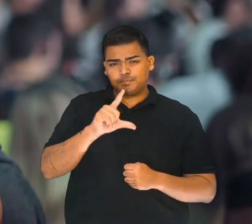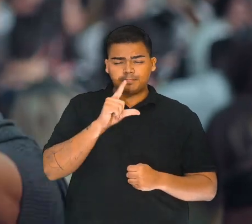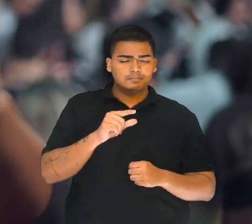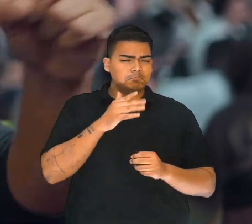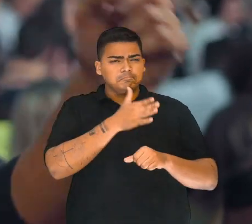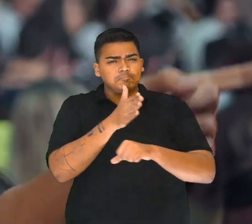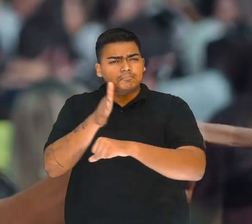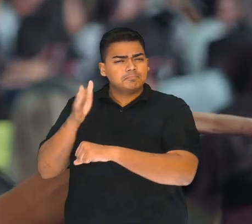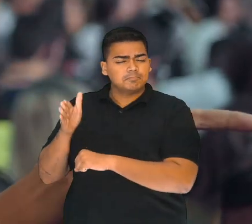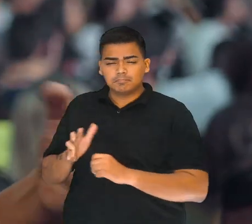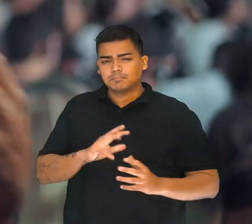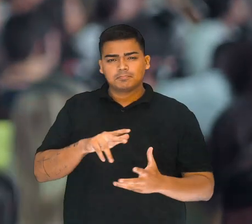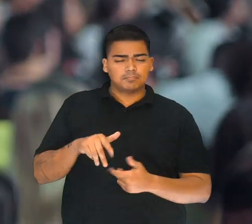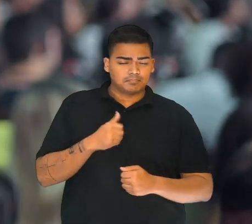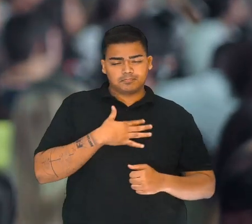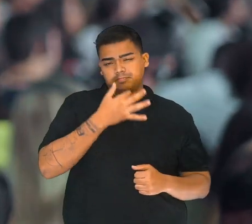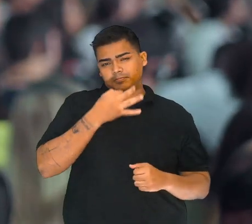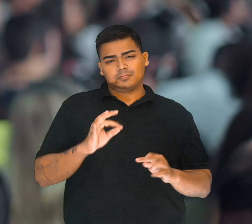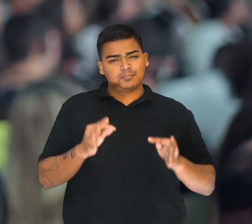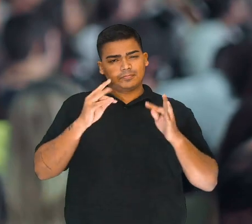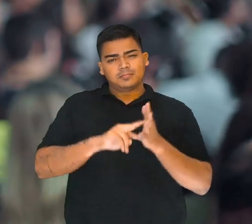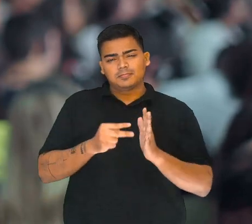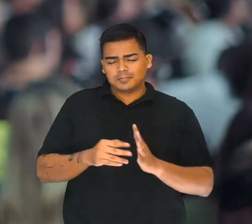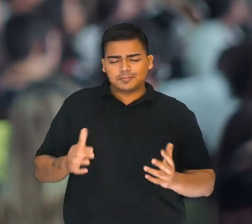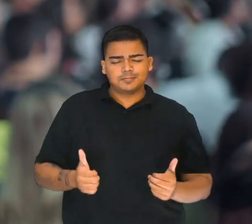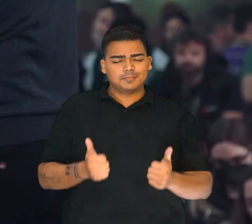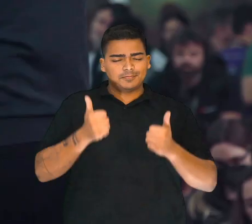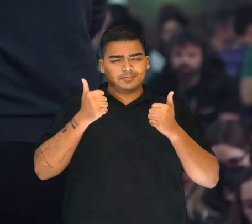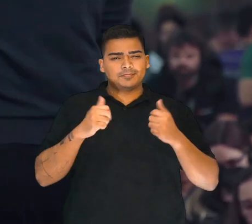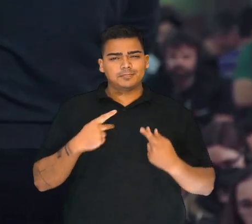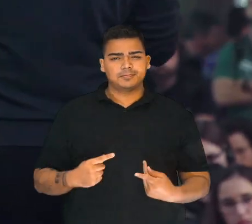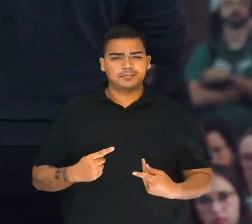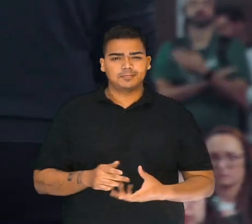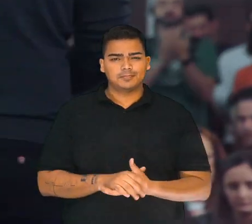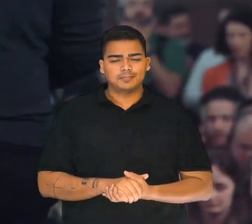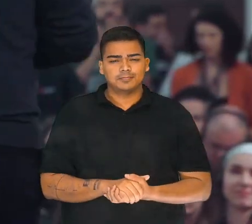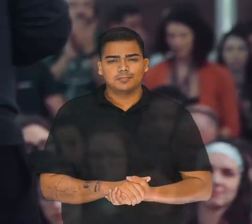que ela chegue em todos os lugares do mundo, né? Então, para mim, tecnologia tem a ver com melhorar a humanidade.